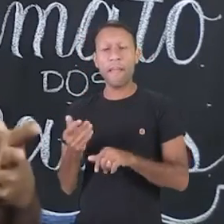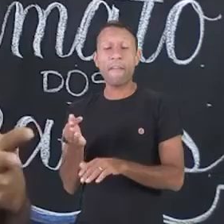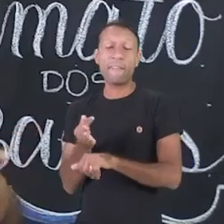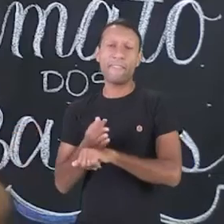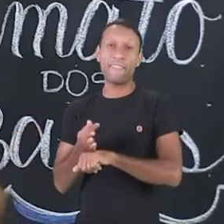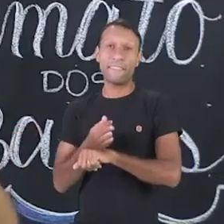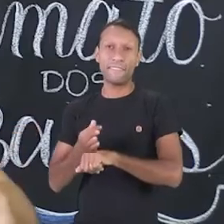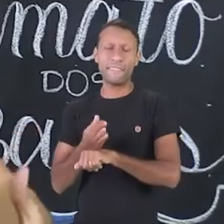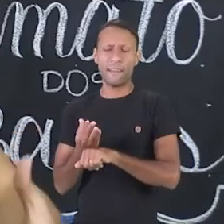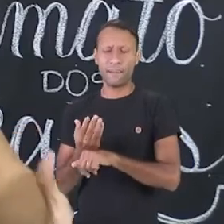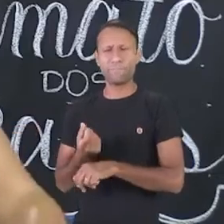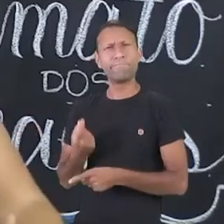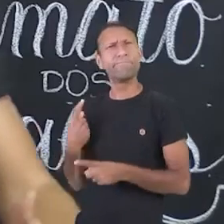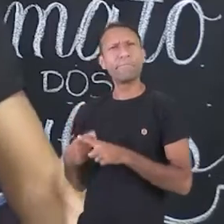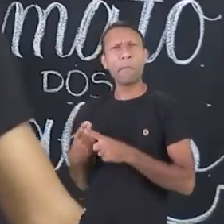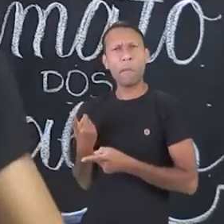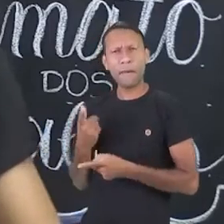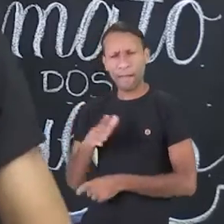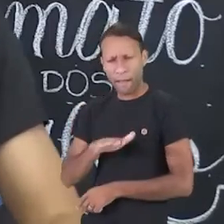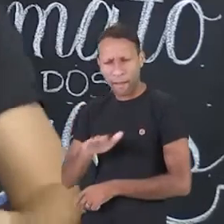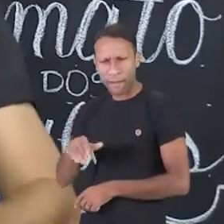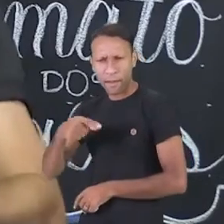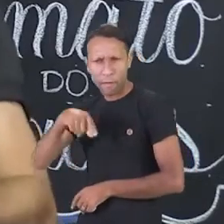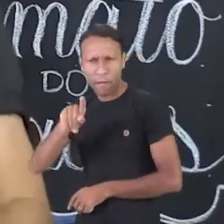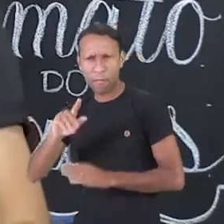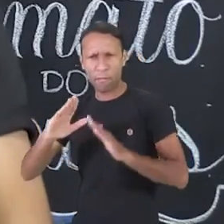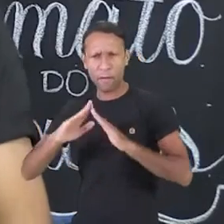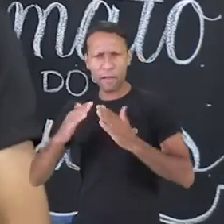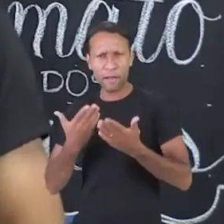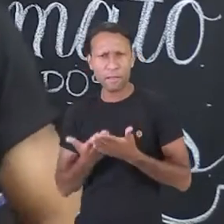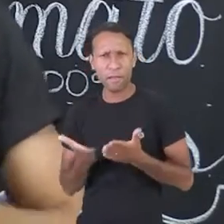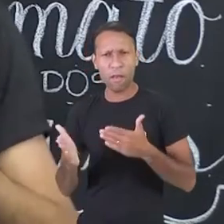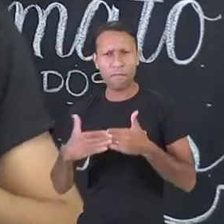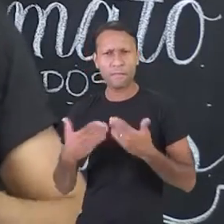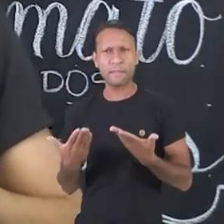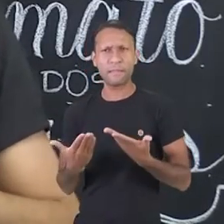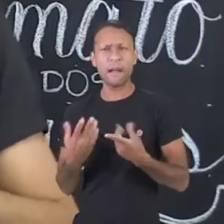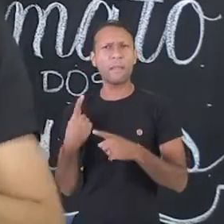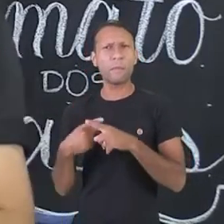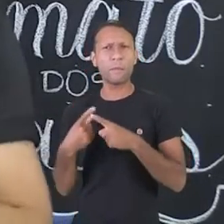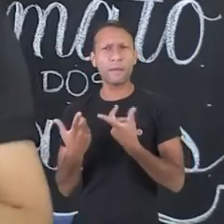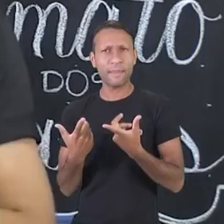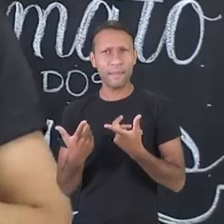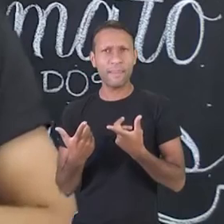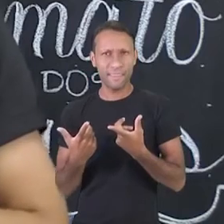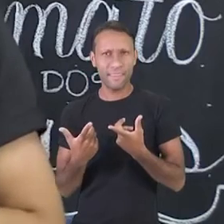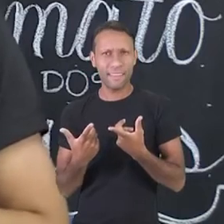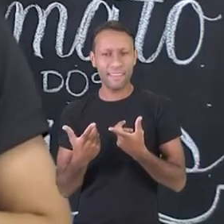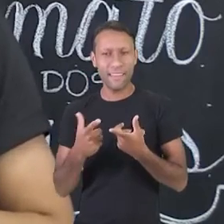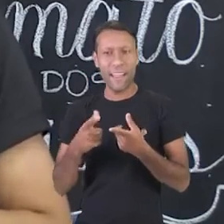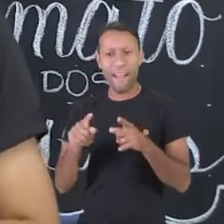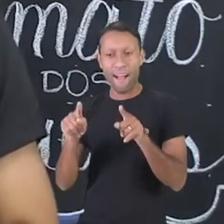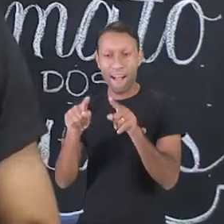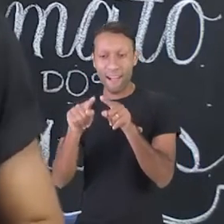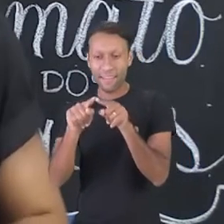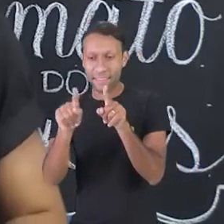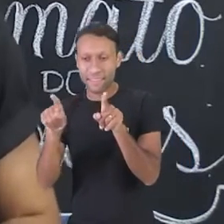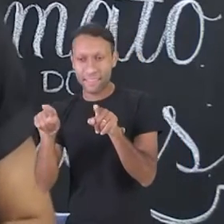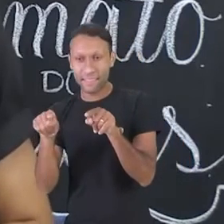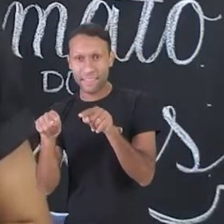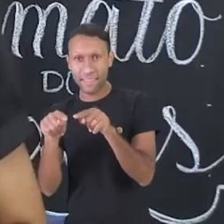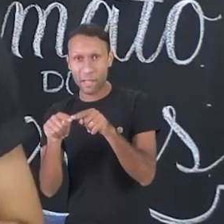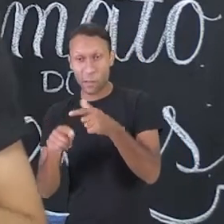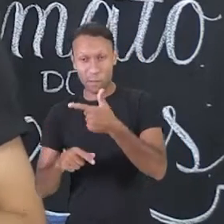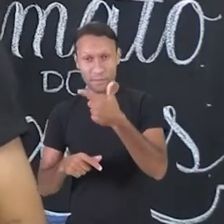seja, um problema. Como é que essa criança foi para a escola em pleno feriado, no dia que a escola está fechada? Do ponto de vista narrativo, isso instalaria o que a gente chama de